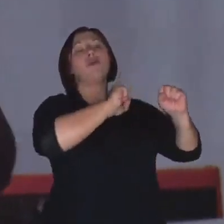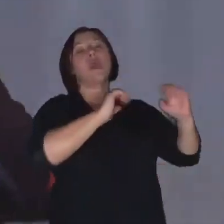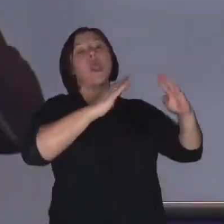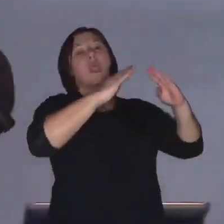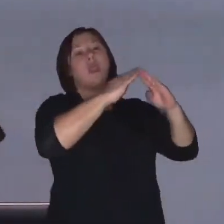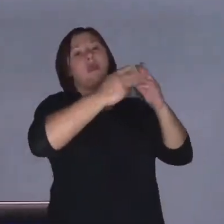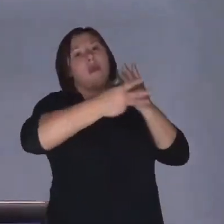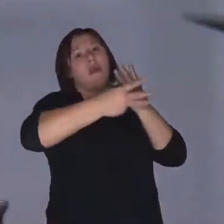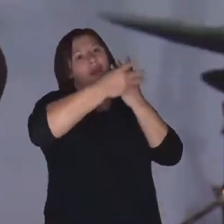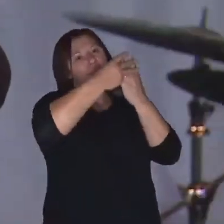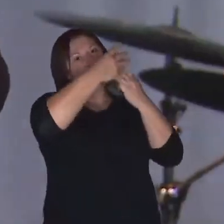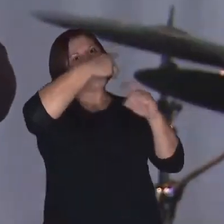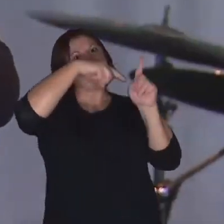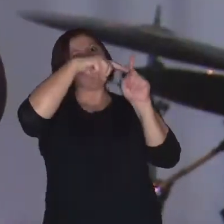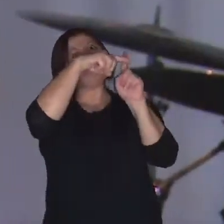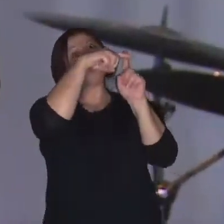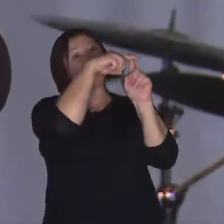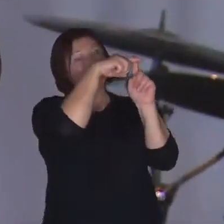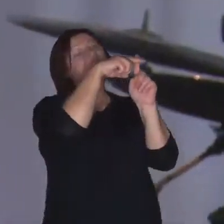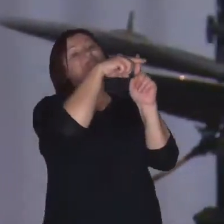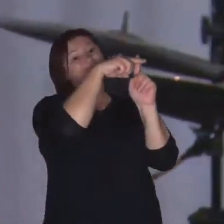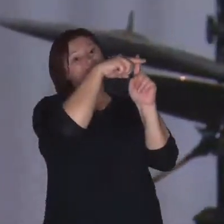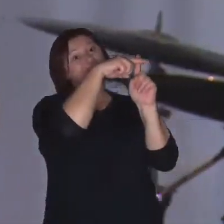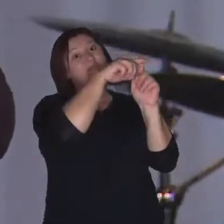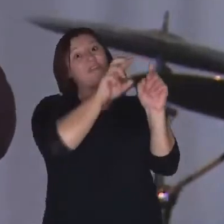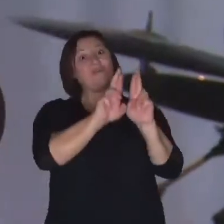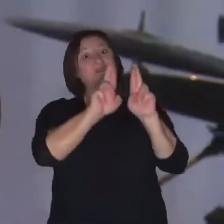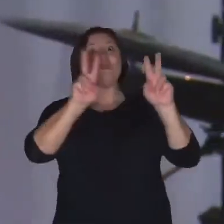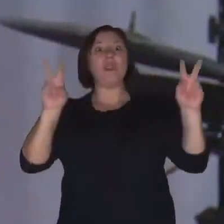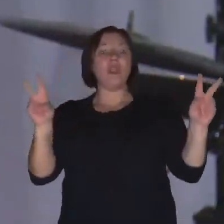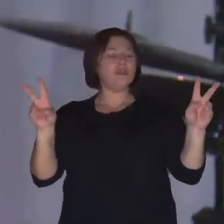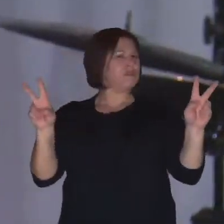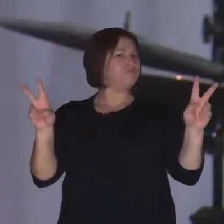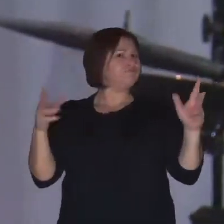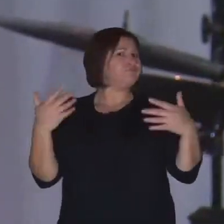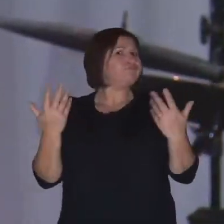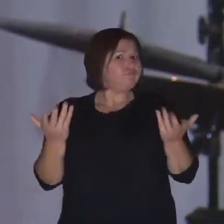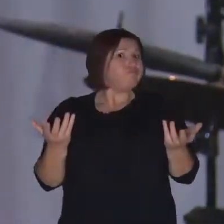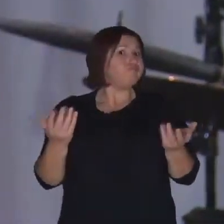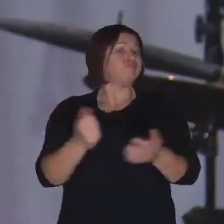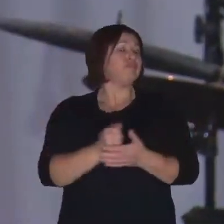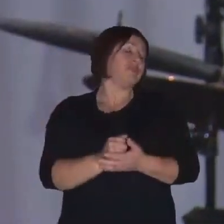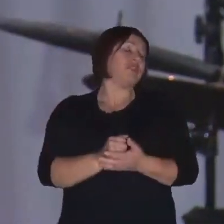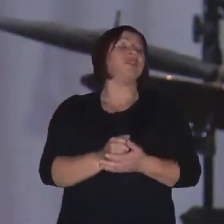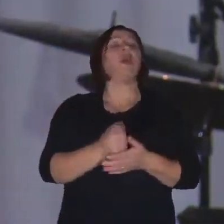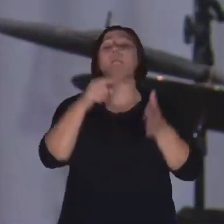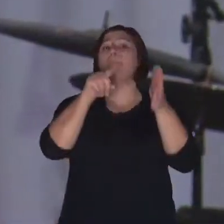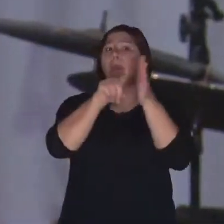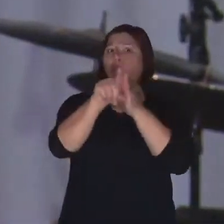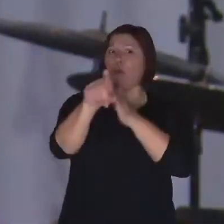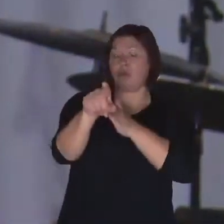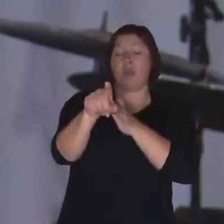Eles voltam ressignificados. Uma pergunta: qualquer lugar do mundo hoje não tem templo. Você fala assim, mas e o templo de Salomão do Edir Macedo? Não, não é de Salomão, é do